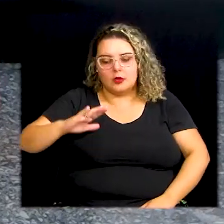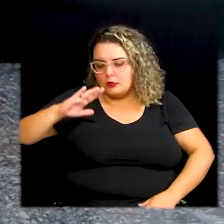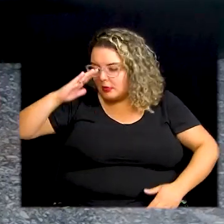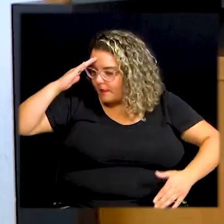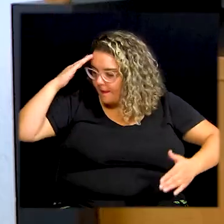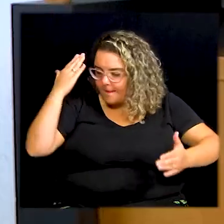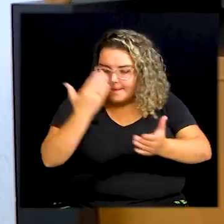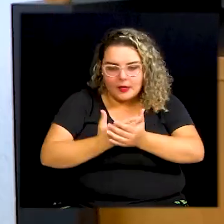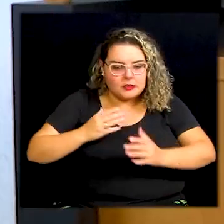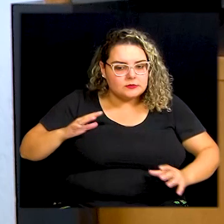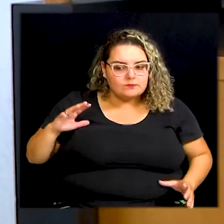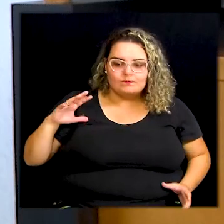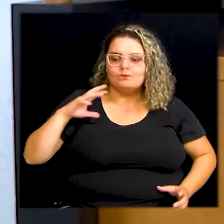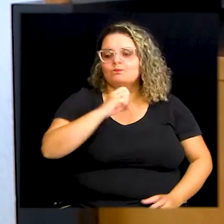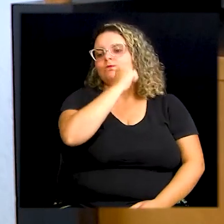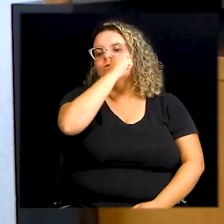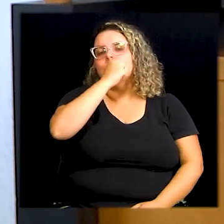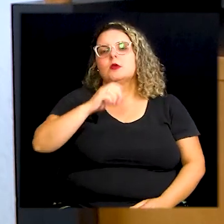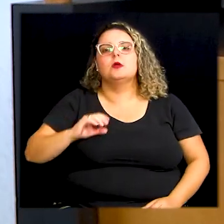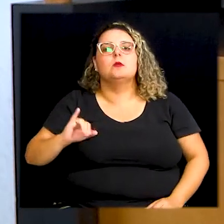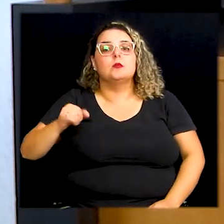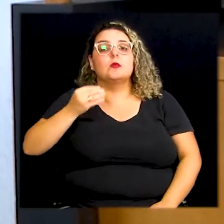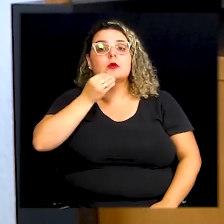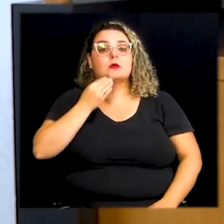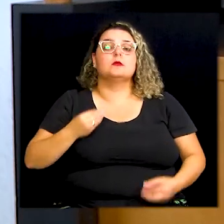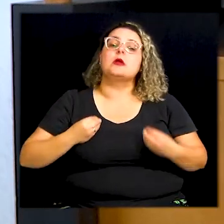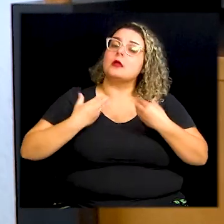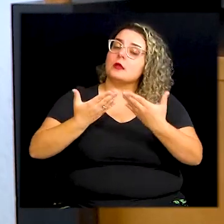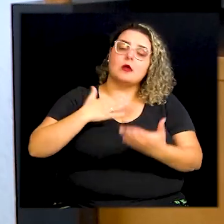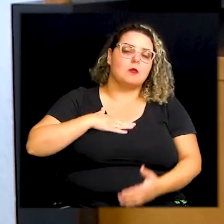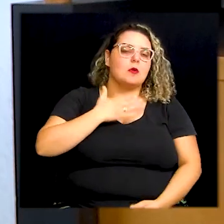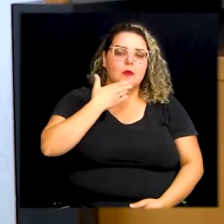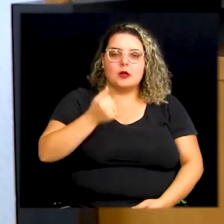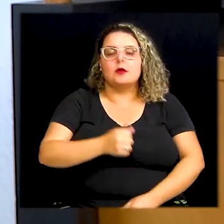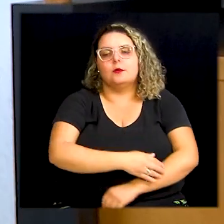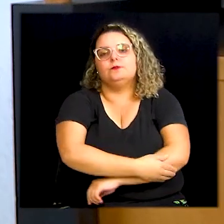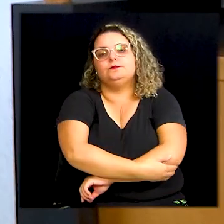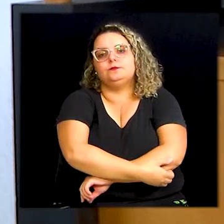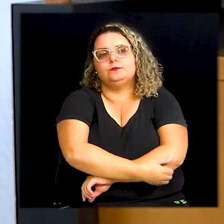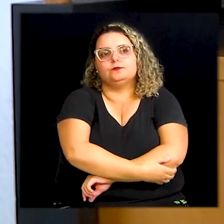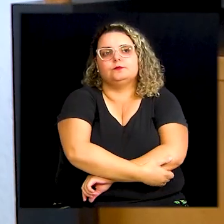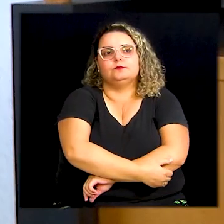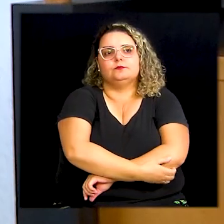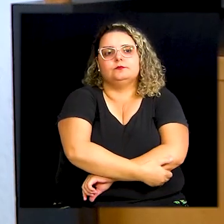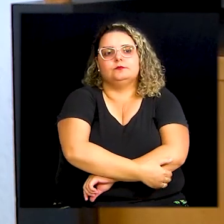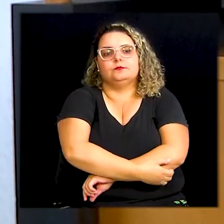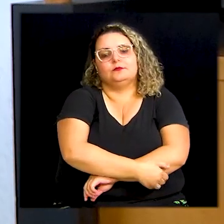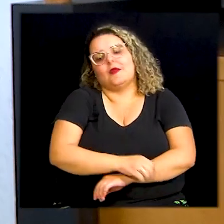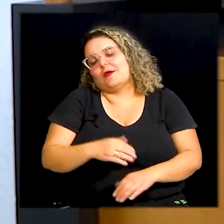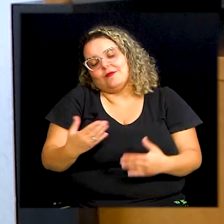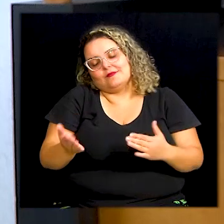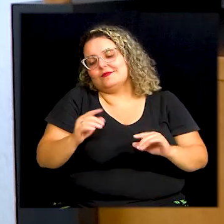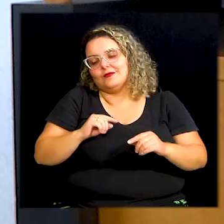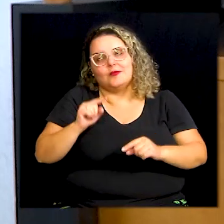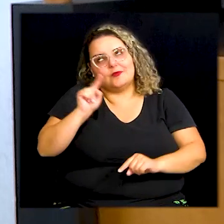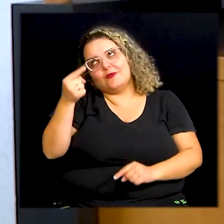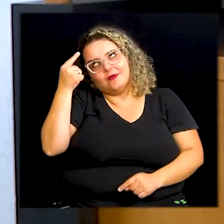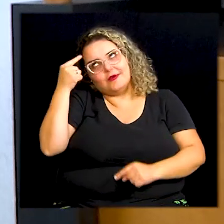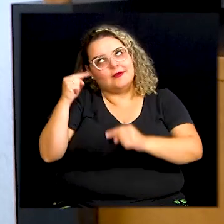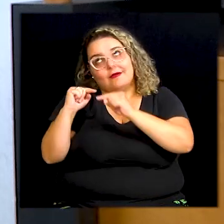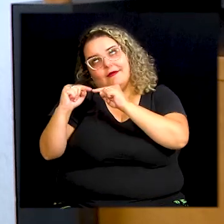aquela oportunidade e dei o meu melhor, né? Então, não foi por acaso. Então, acho que